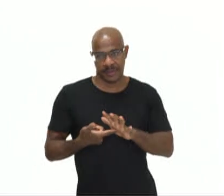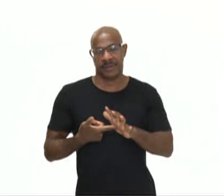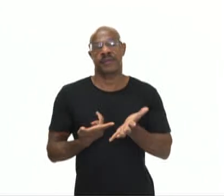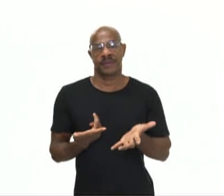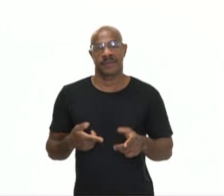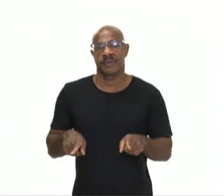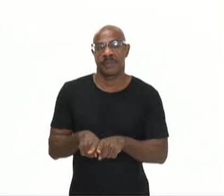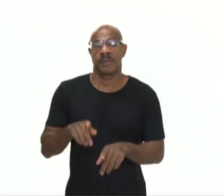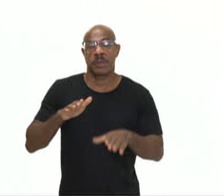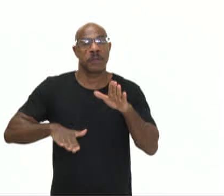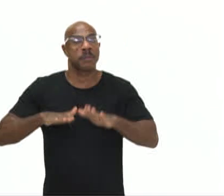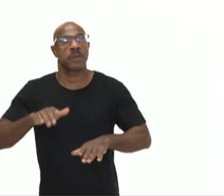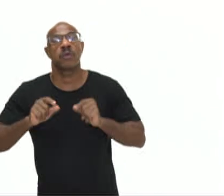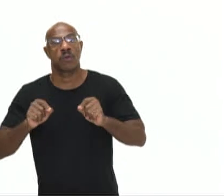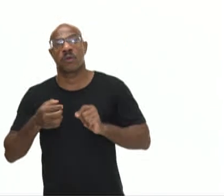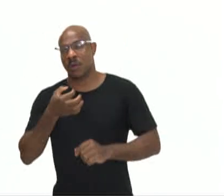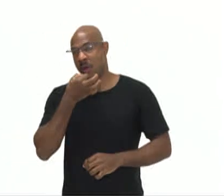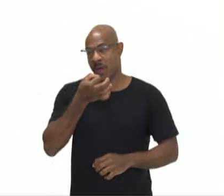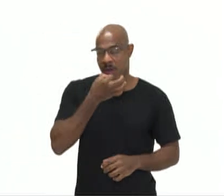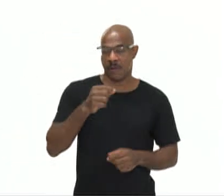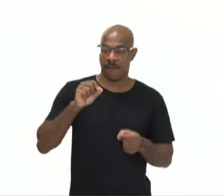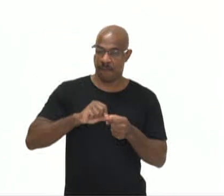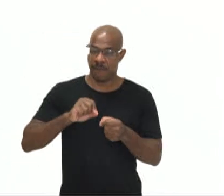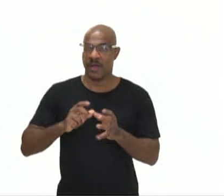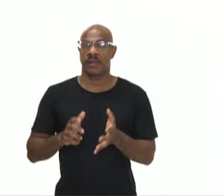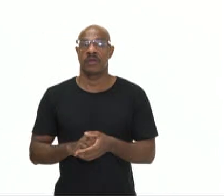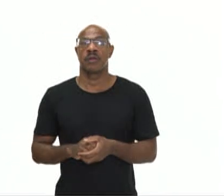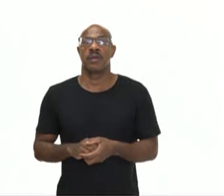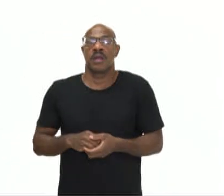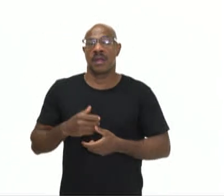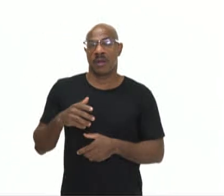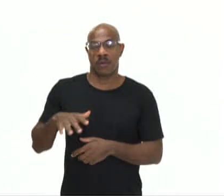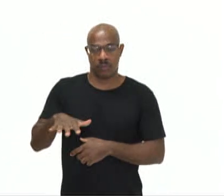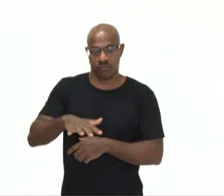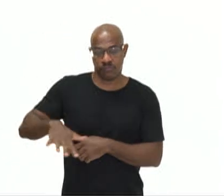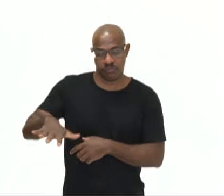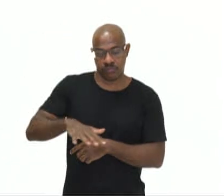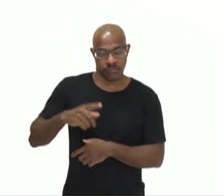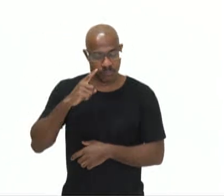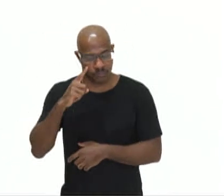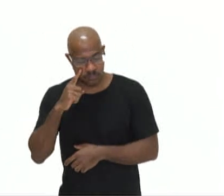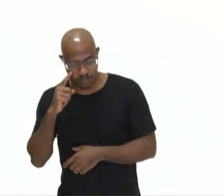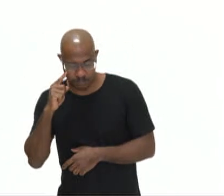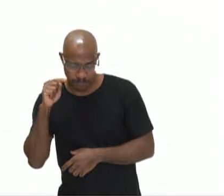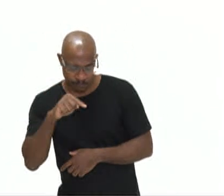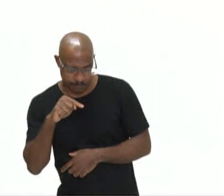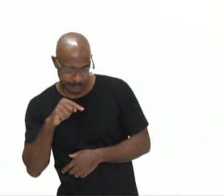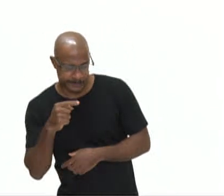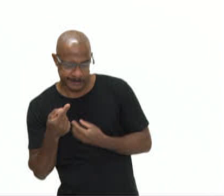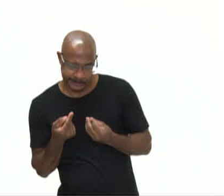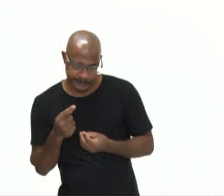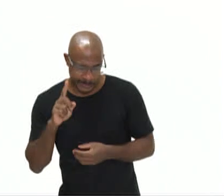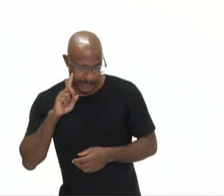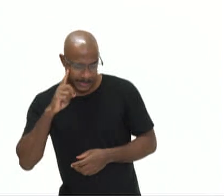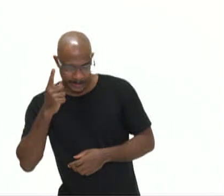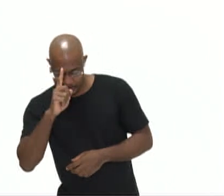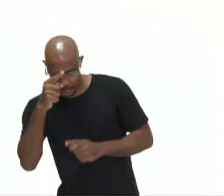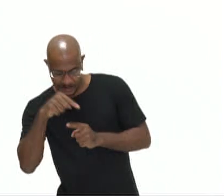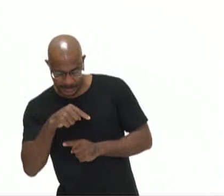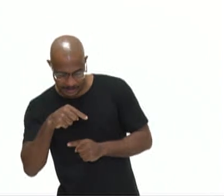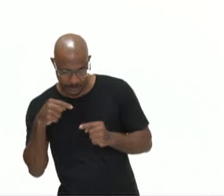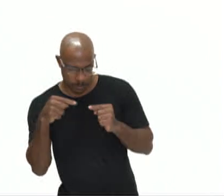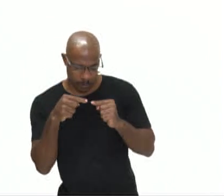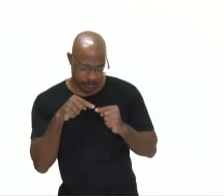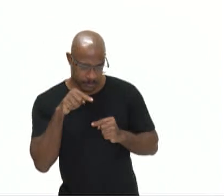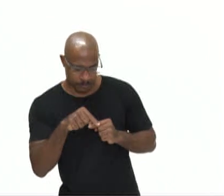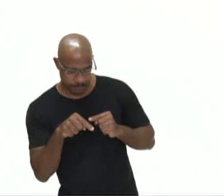que, dependendo da argumentação realizada, os receptores vão se alinhando com a ideia que parece mais válida e que a